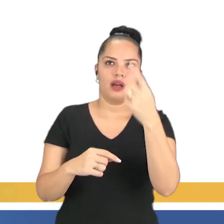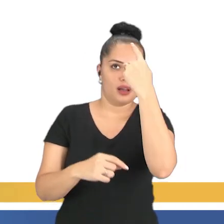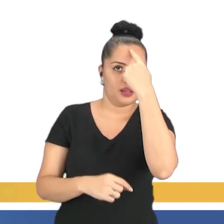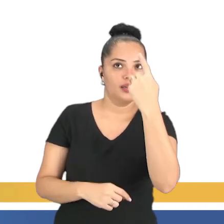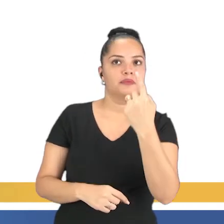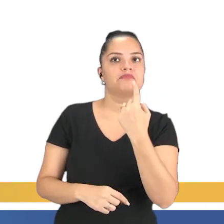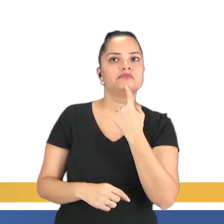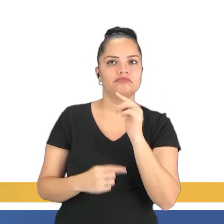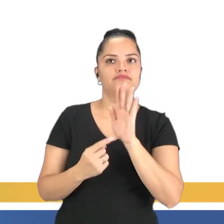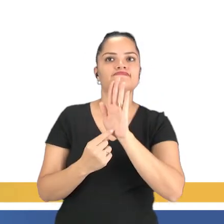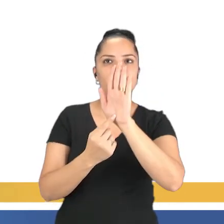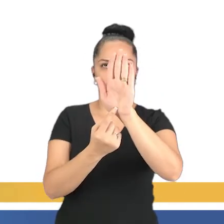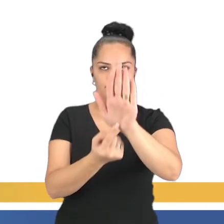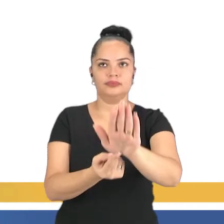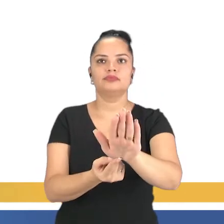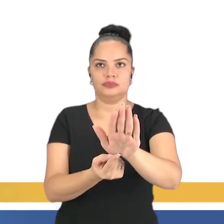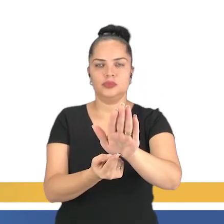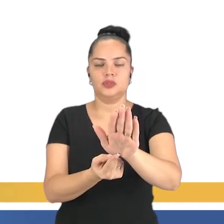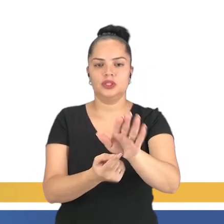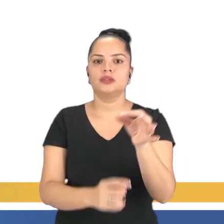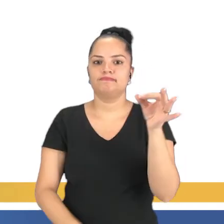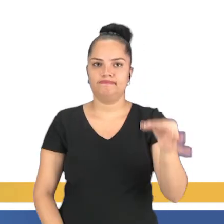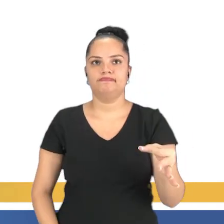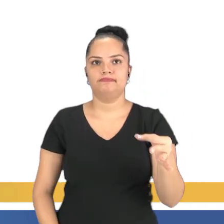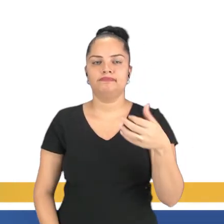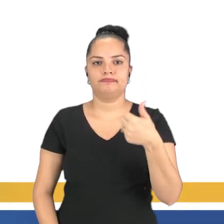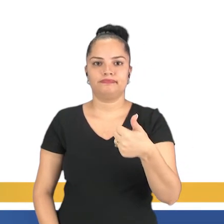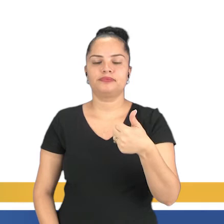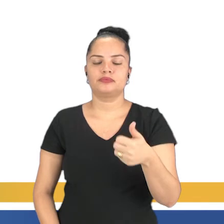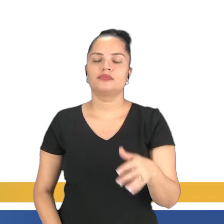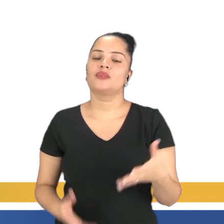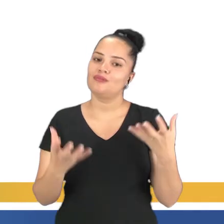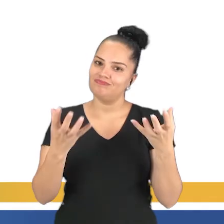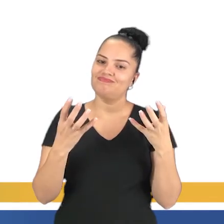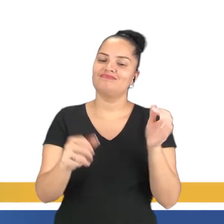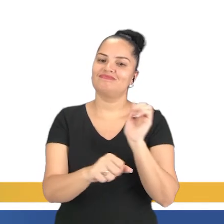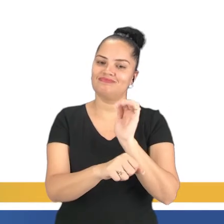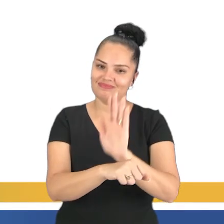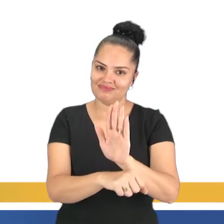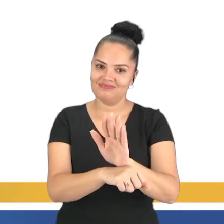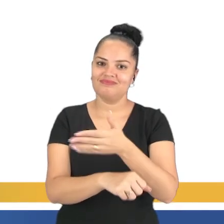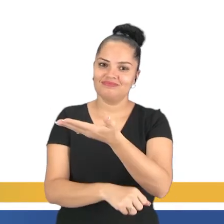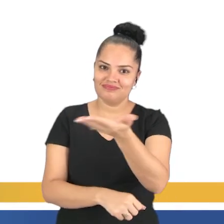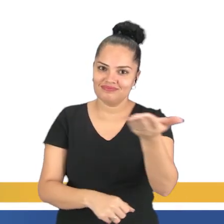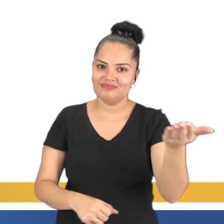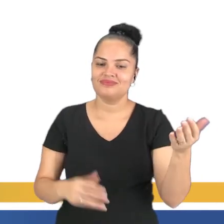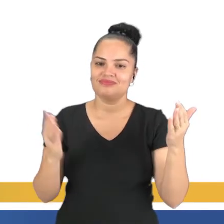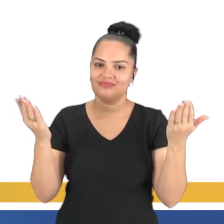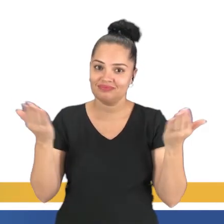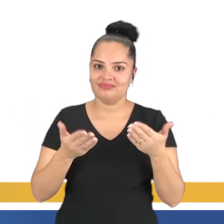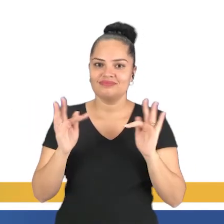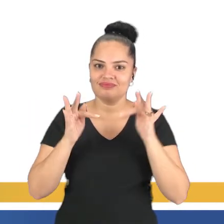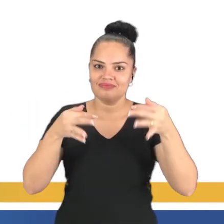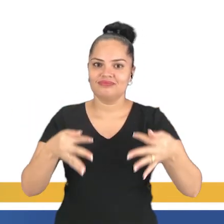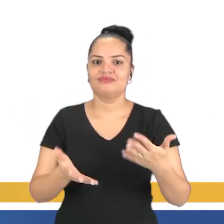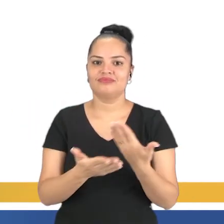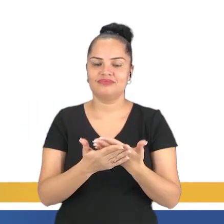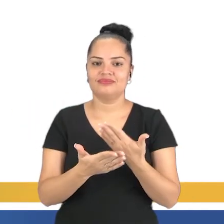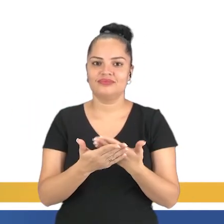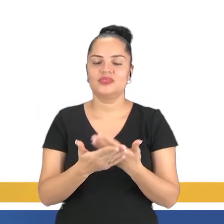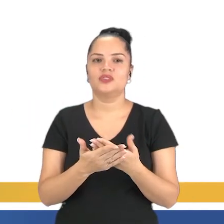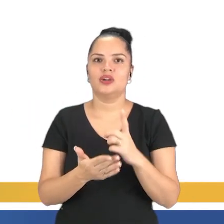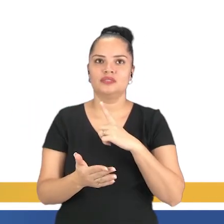infográfico, certinho? Muito bem. Espero ter ajudado. E vamos aí para as considerações finais.